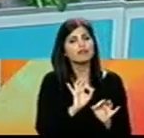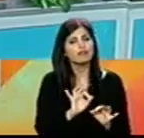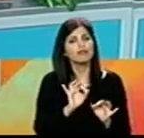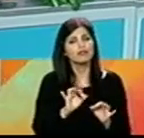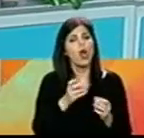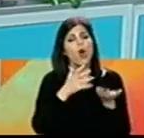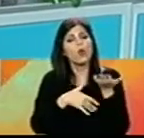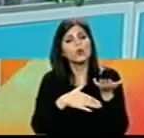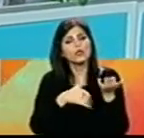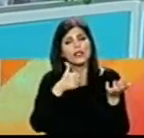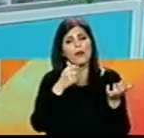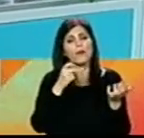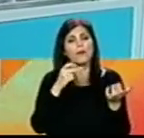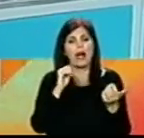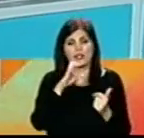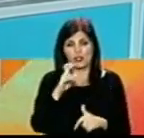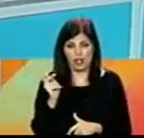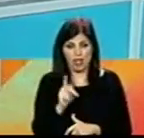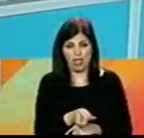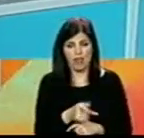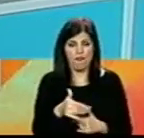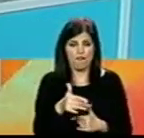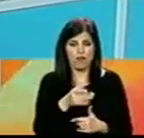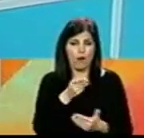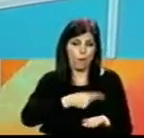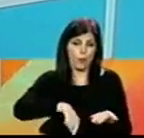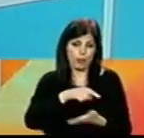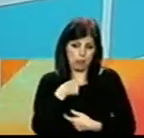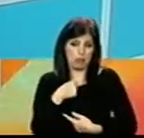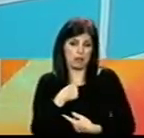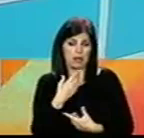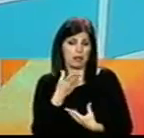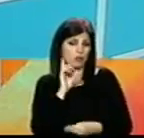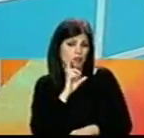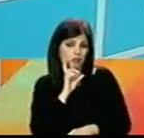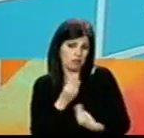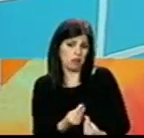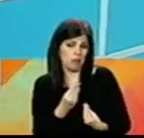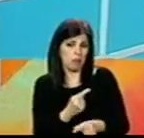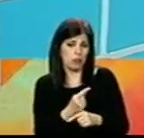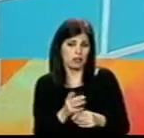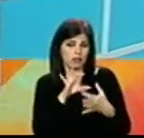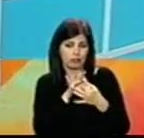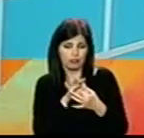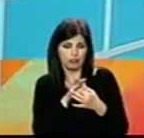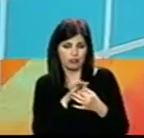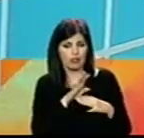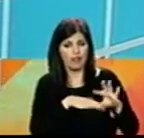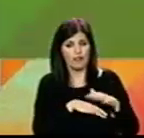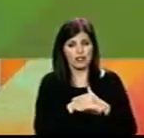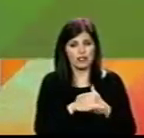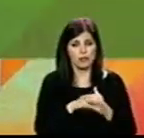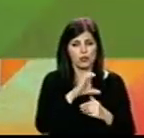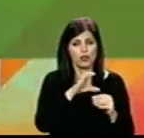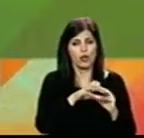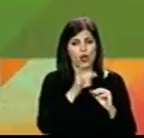que é o pilpil. ¿Vale? Então, bueno, vamos a fazer um plato que para mim significa muito, porque tem que ver com essas elaborações que fazemos no Choco. O Choco